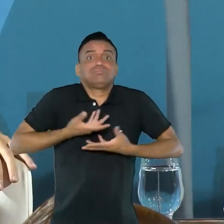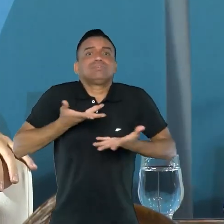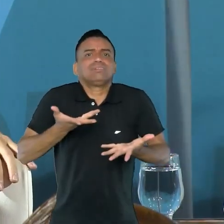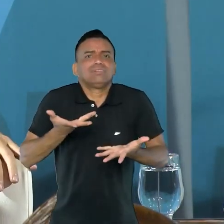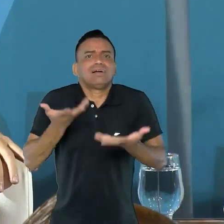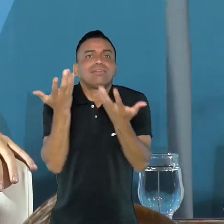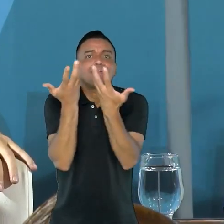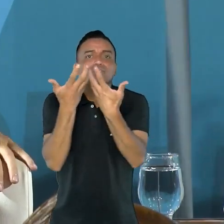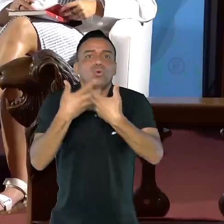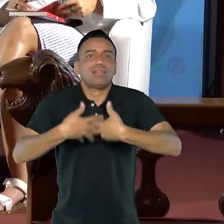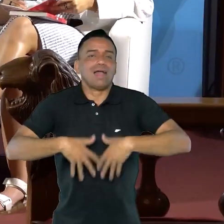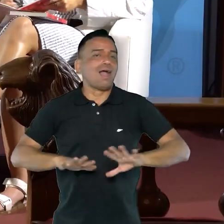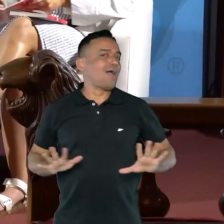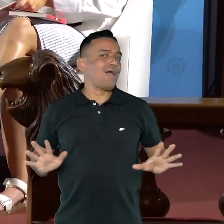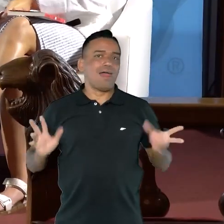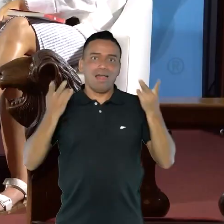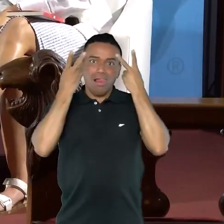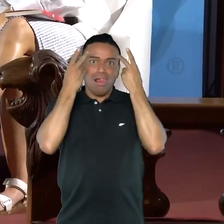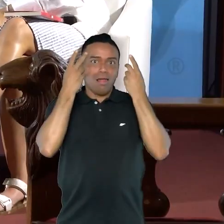tanta naturalidade?